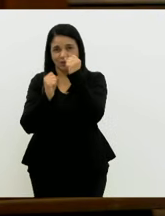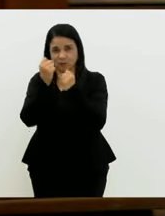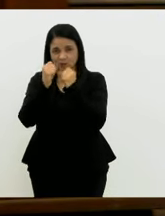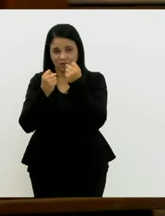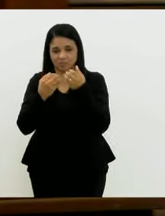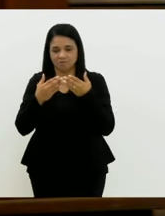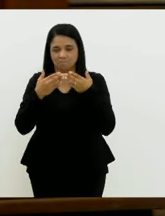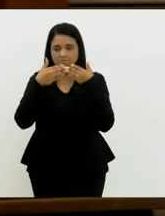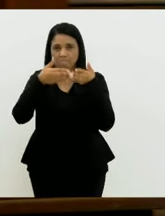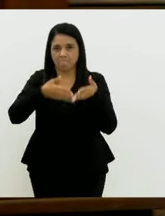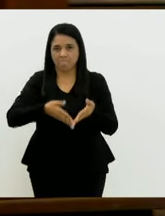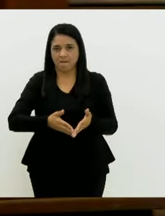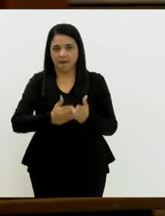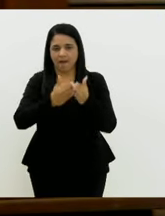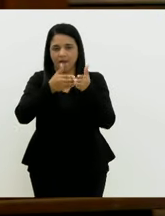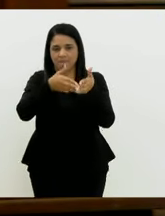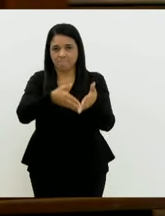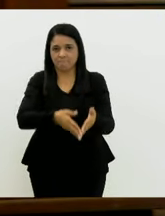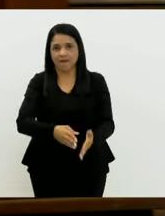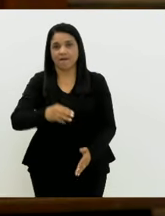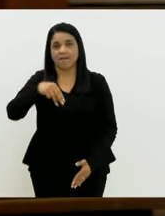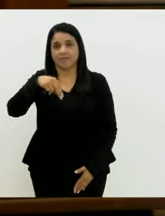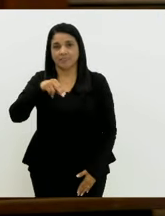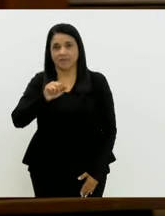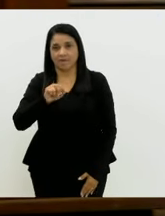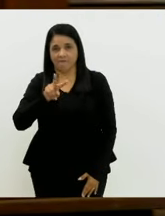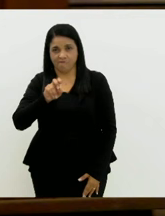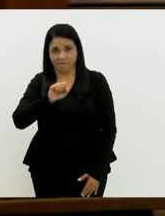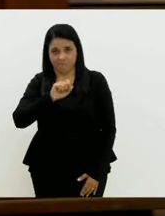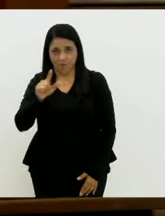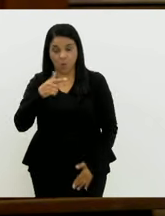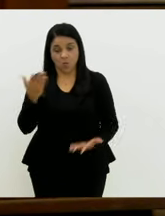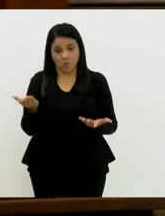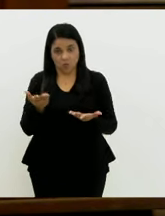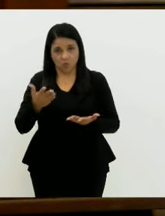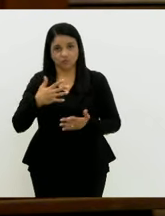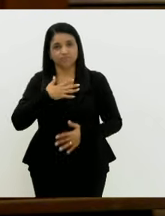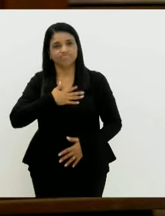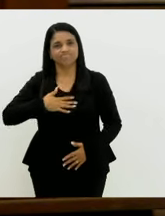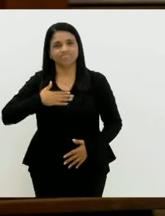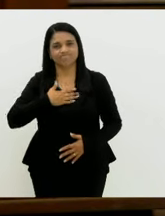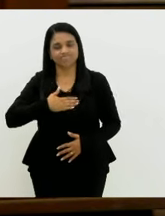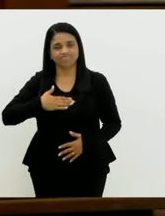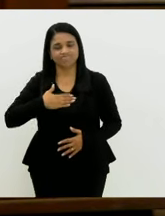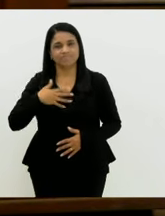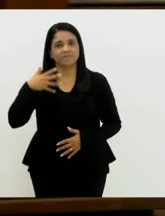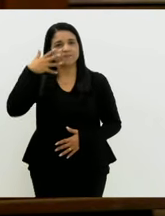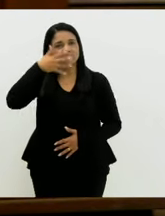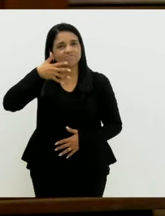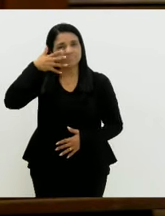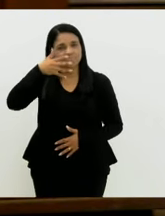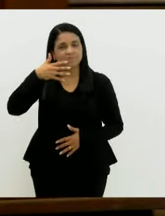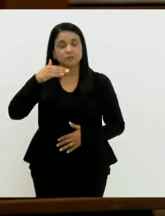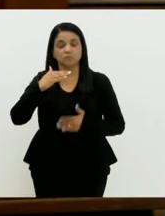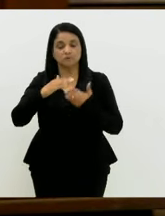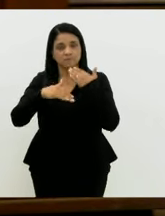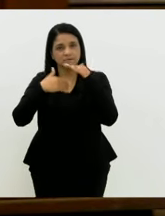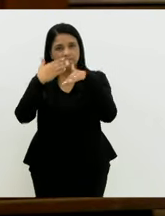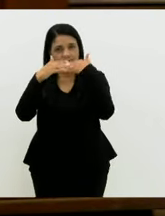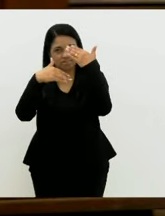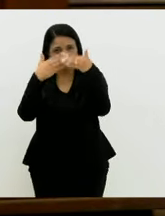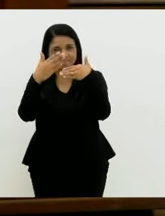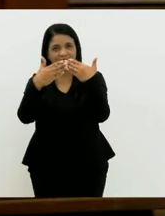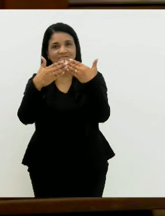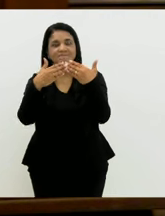hoje eu tenho a grata satisfação de falar dos avanços que houveram